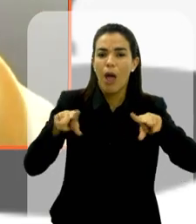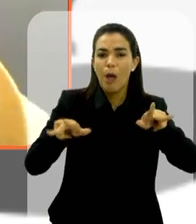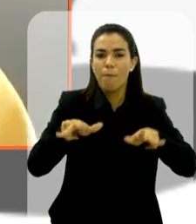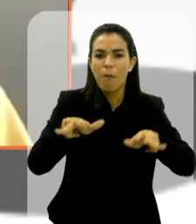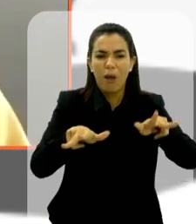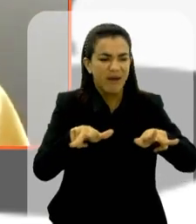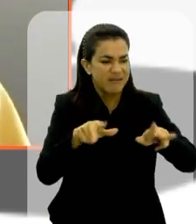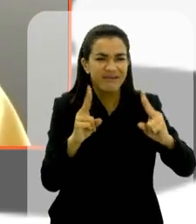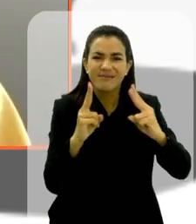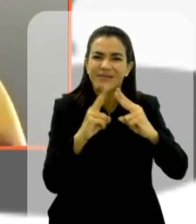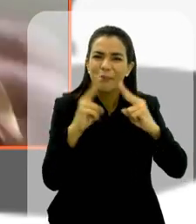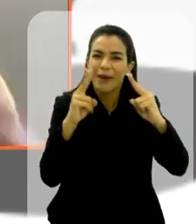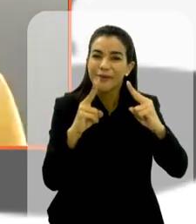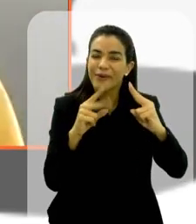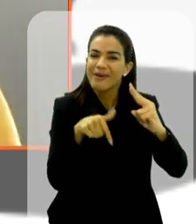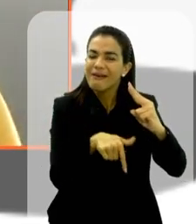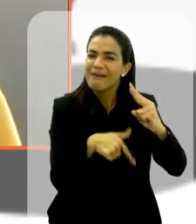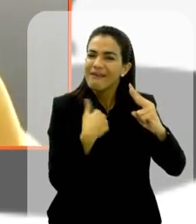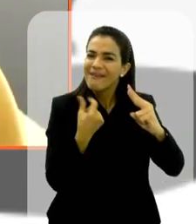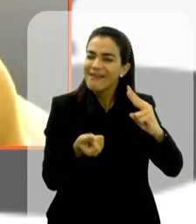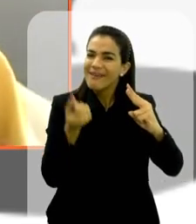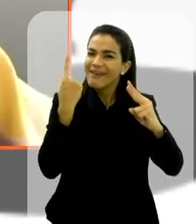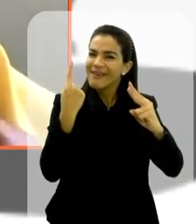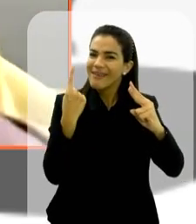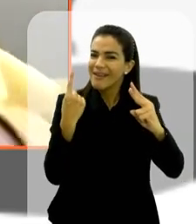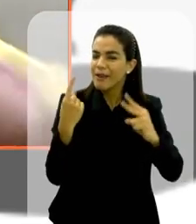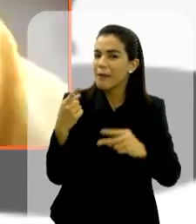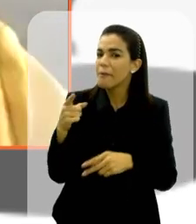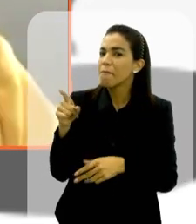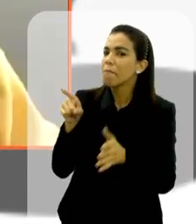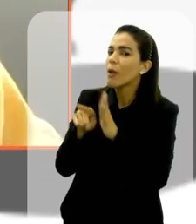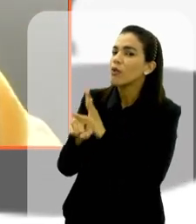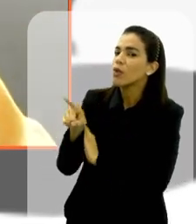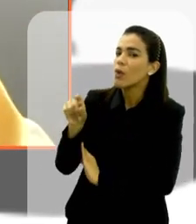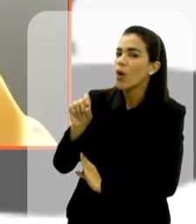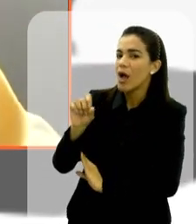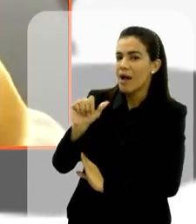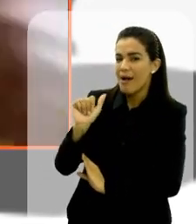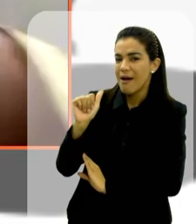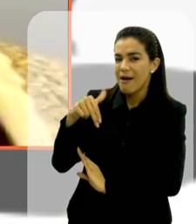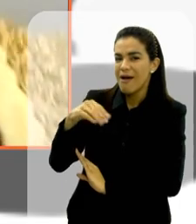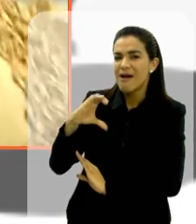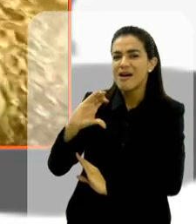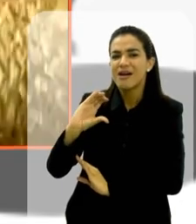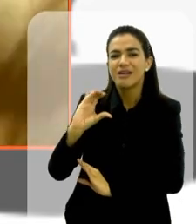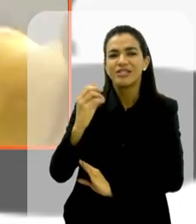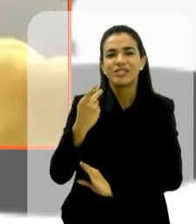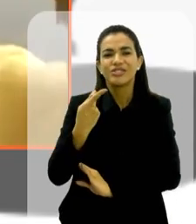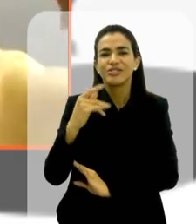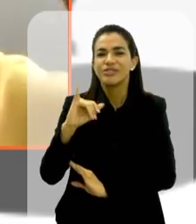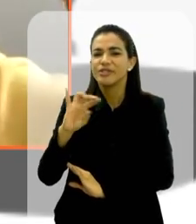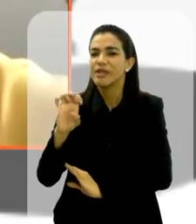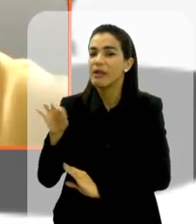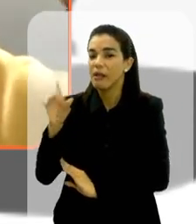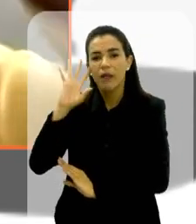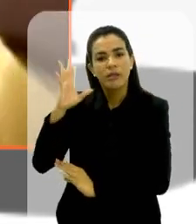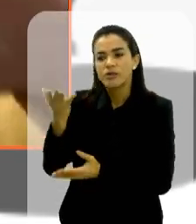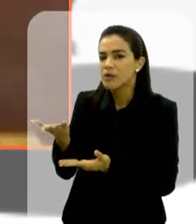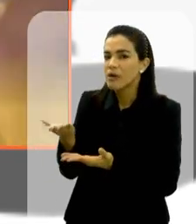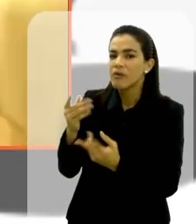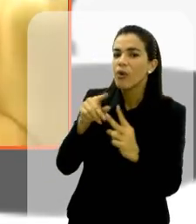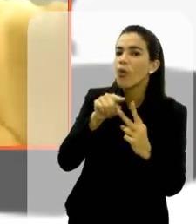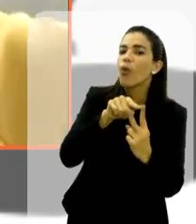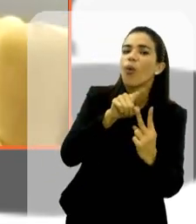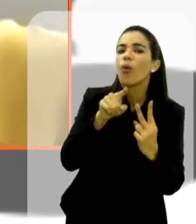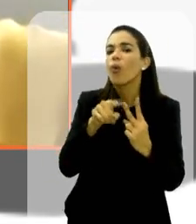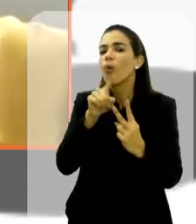tinha vencido e tal. Uau! Aí pediram a José de Anchieta para resolver. Anchieta, você vai resolver essa questão, você vai